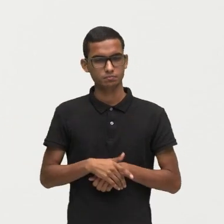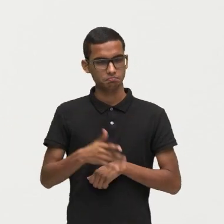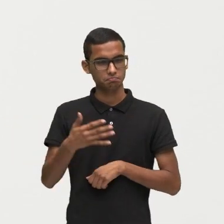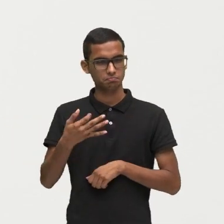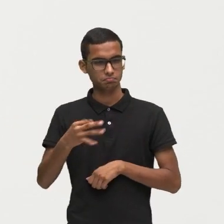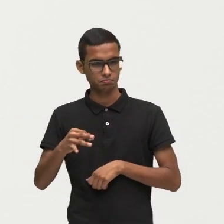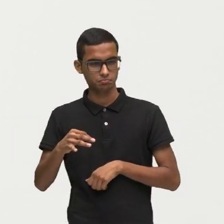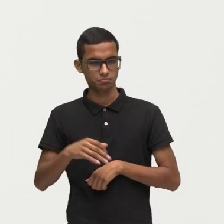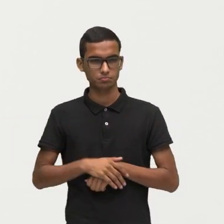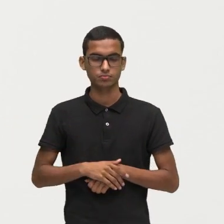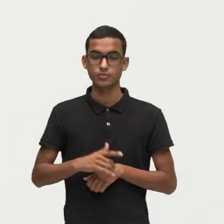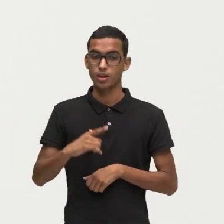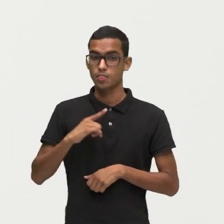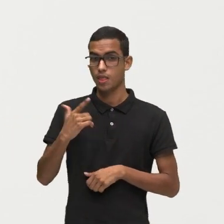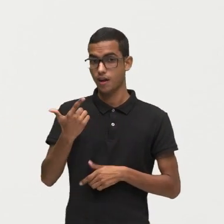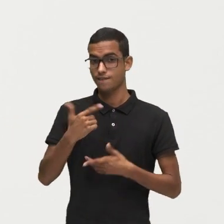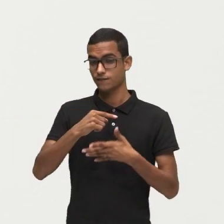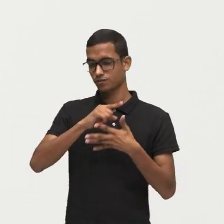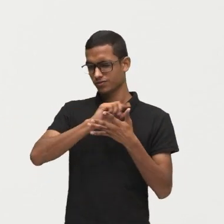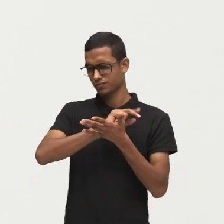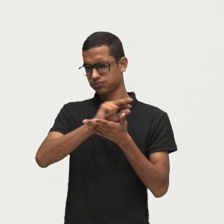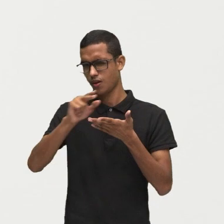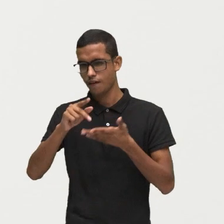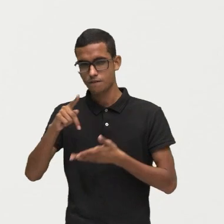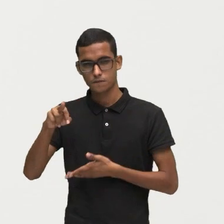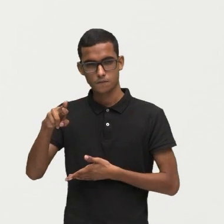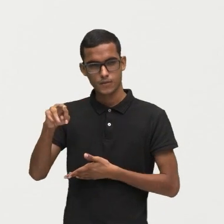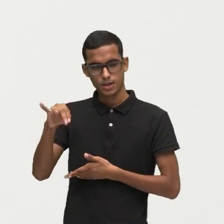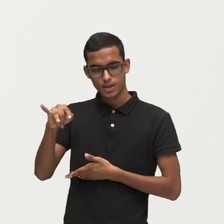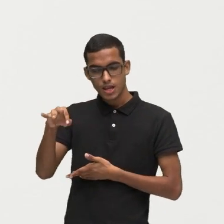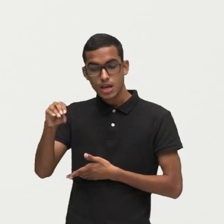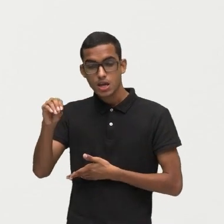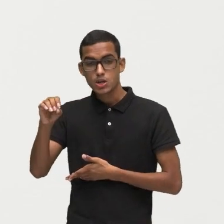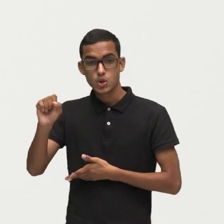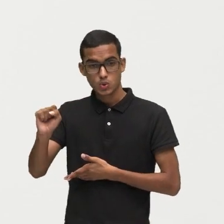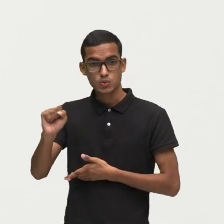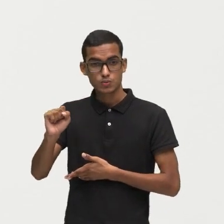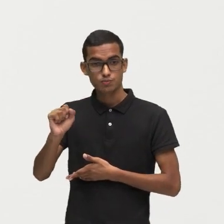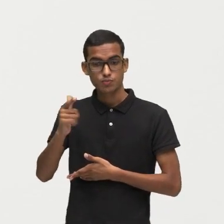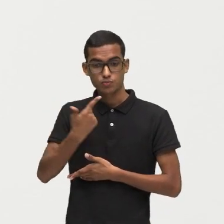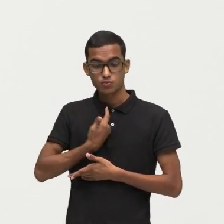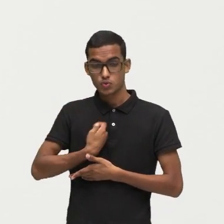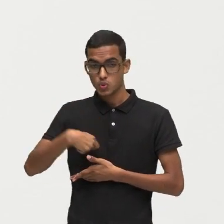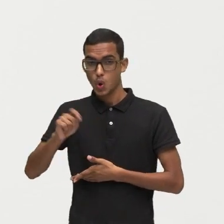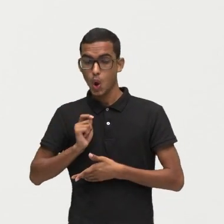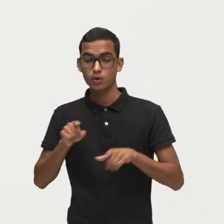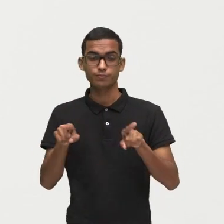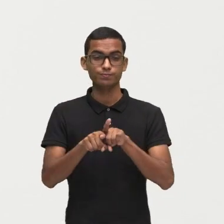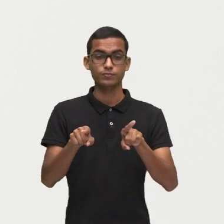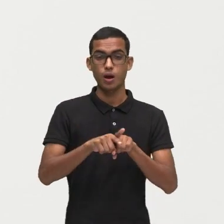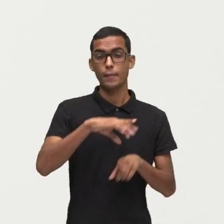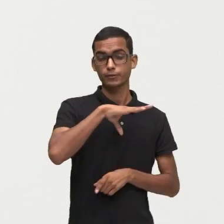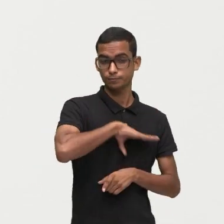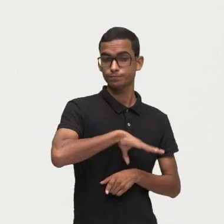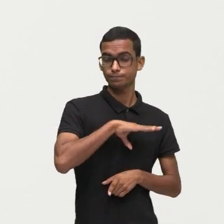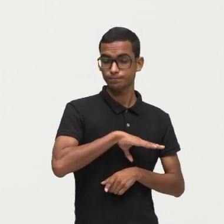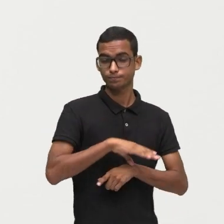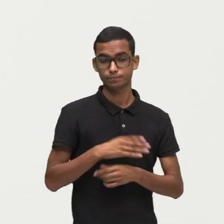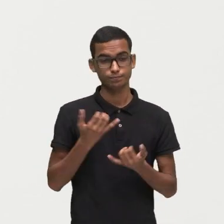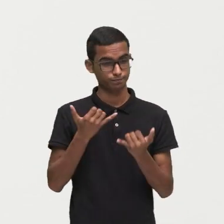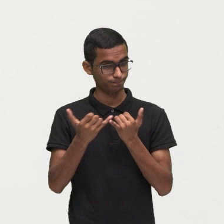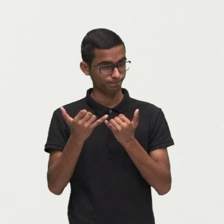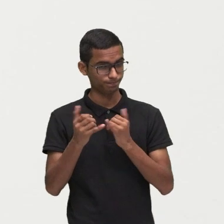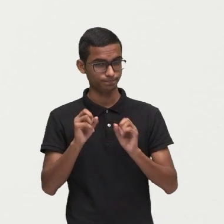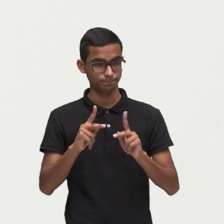nós temos vários pretéritos na língua espanhola, né? Assim como também na língua portuguesa. Temos a letra D.